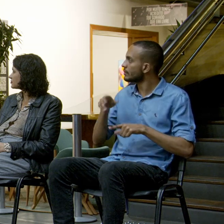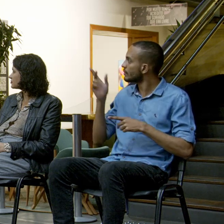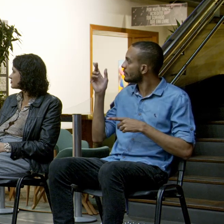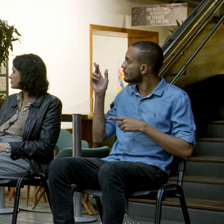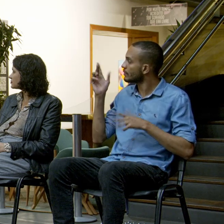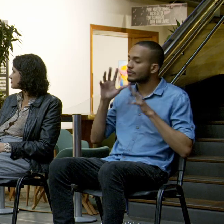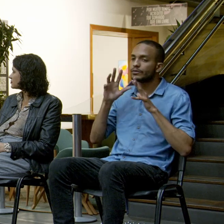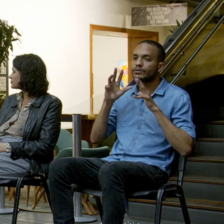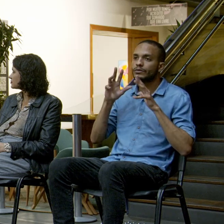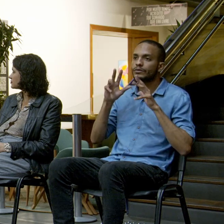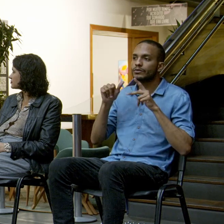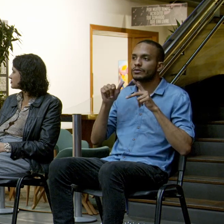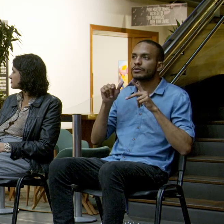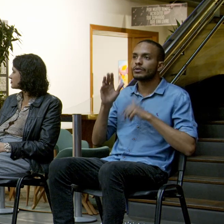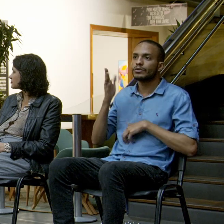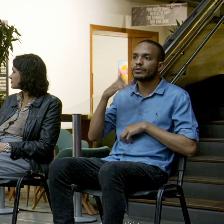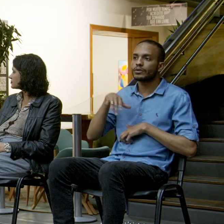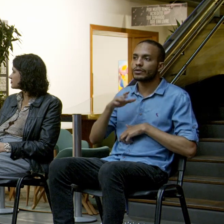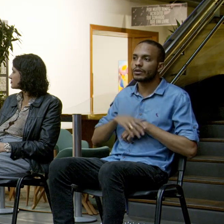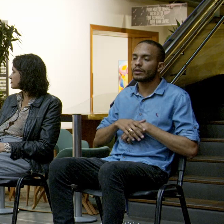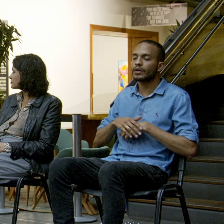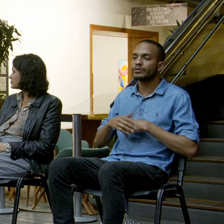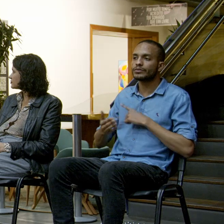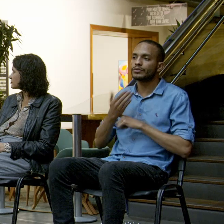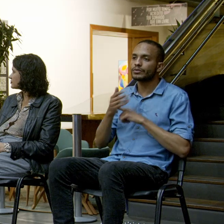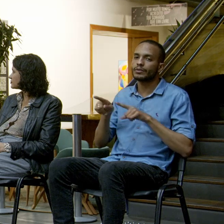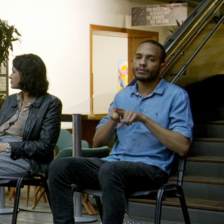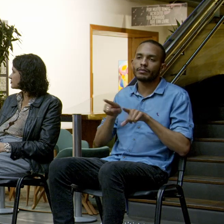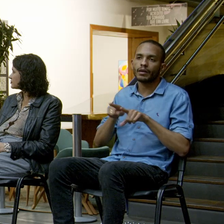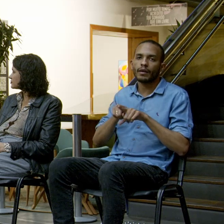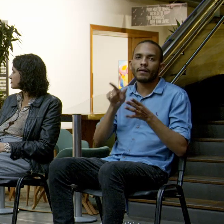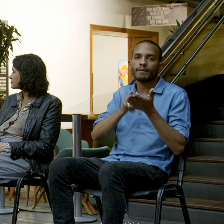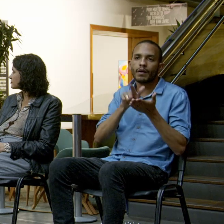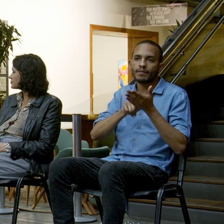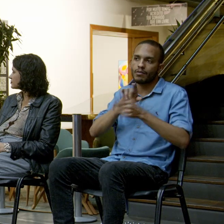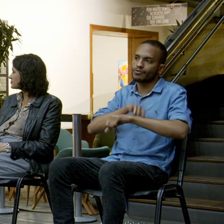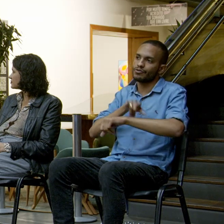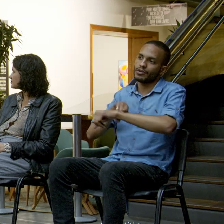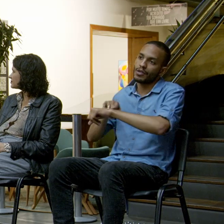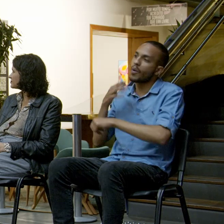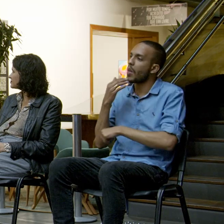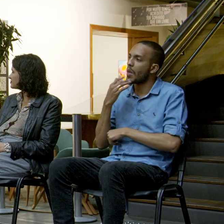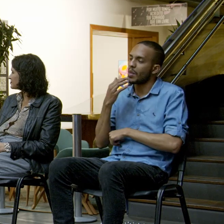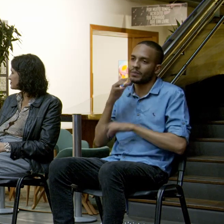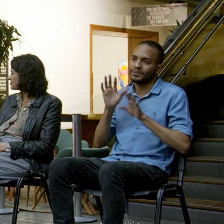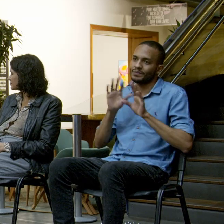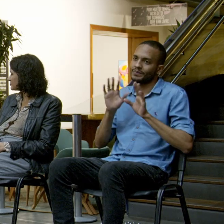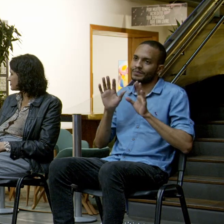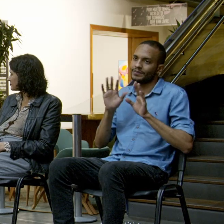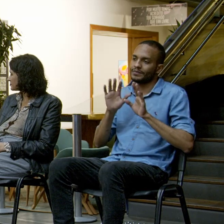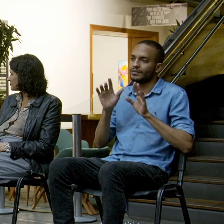aqui no Instituto, que aparentemente não se fazem mais papéis higiênicos coloridos. A